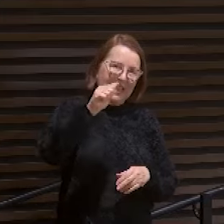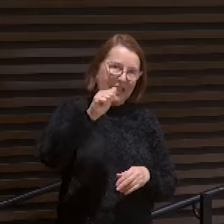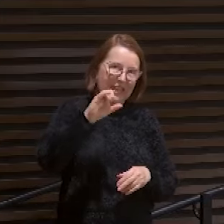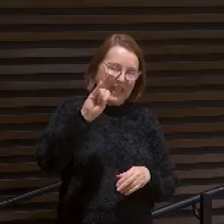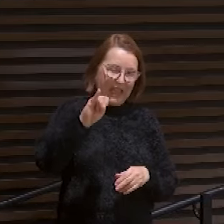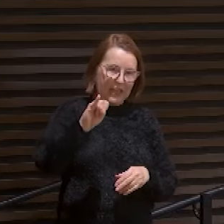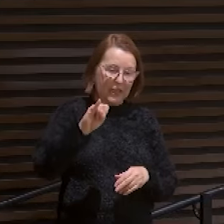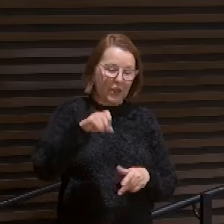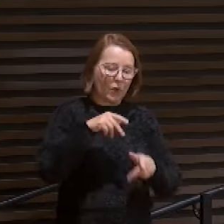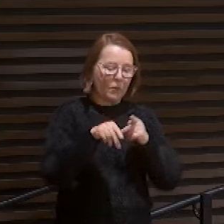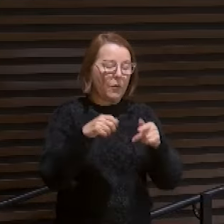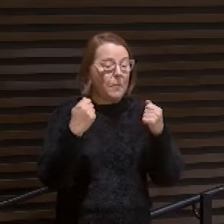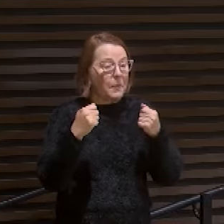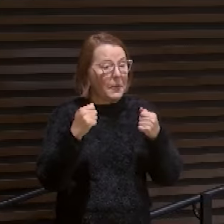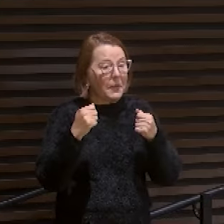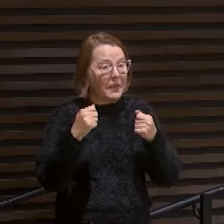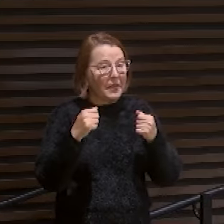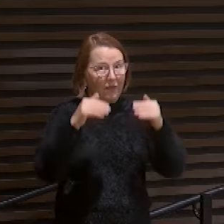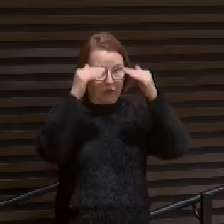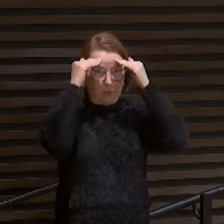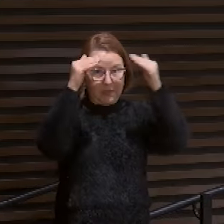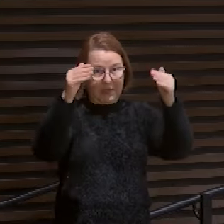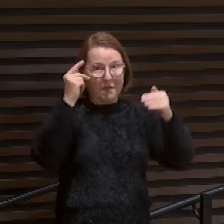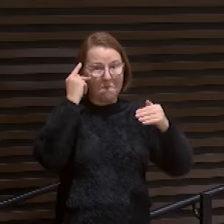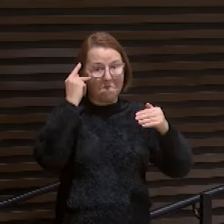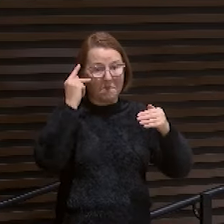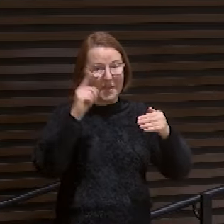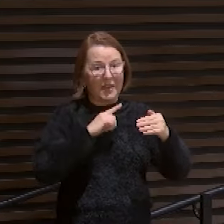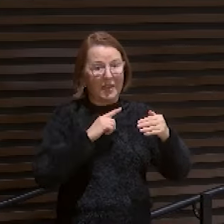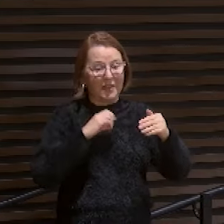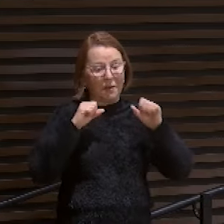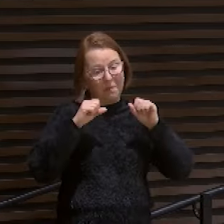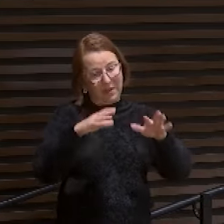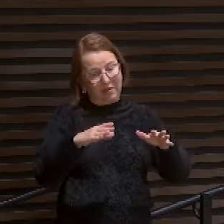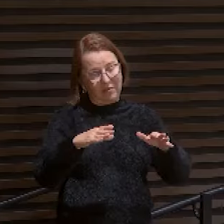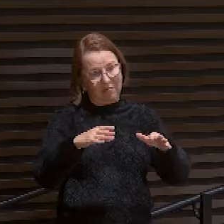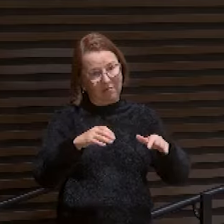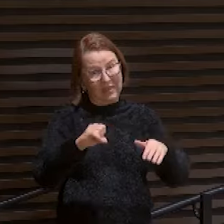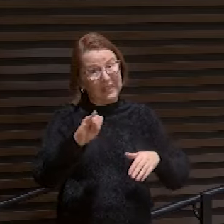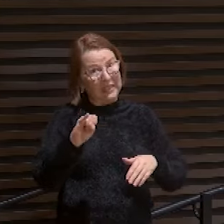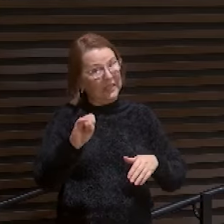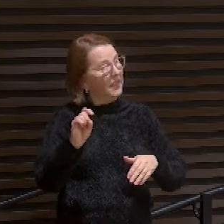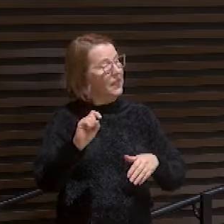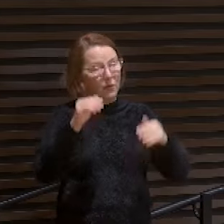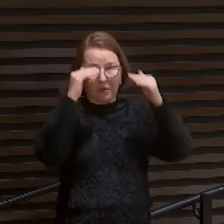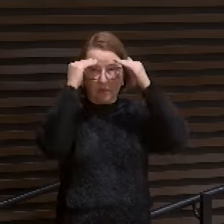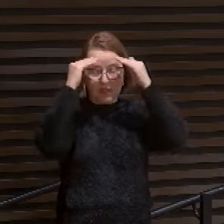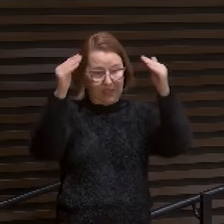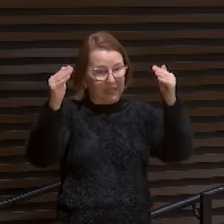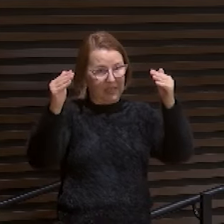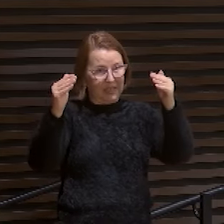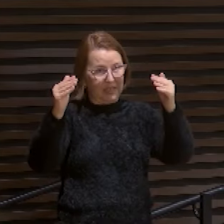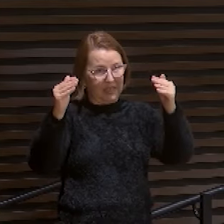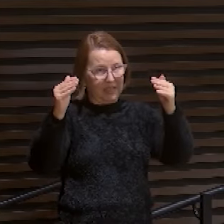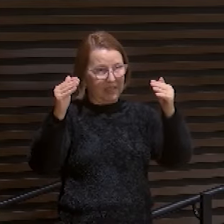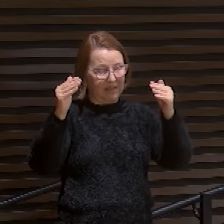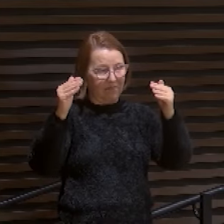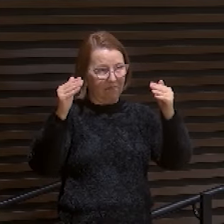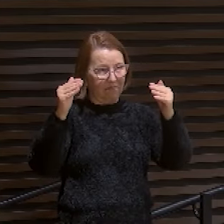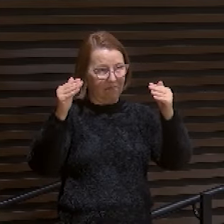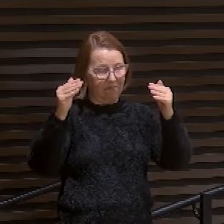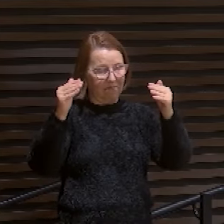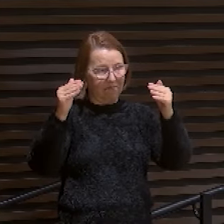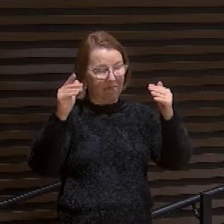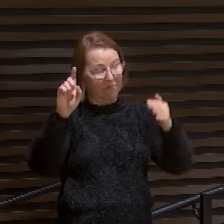obedecendo seria abençoado. O povo desobedecendo seria